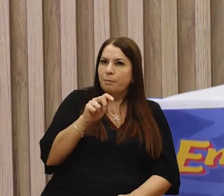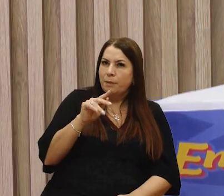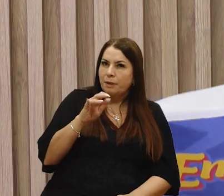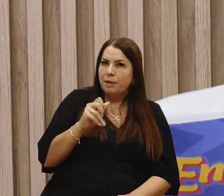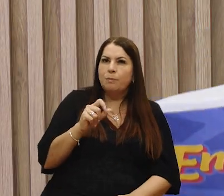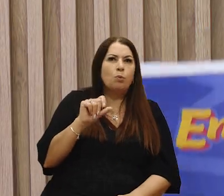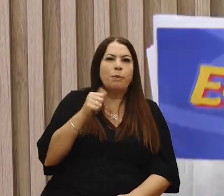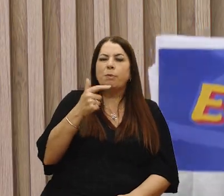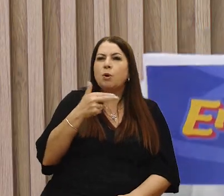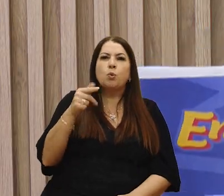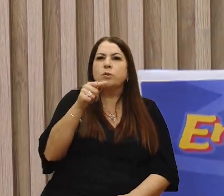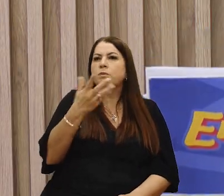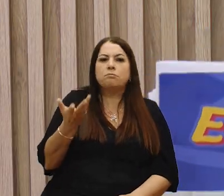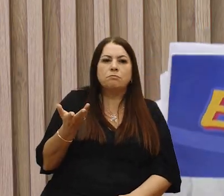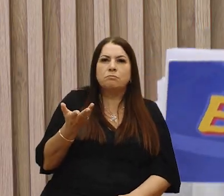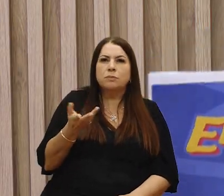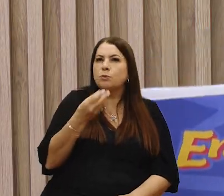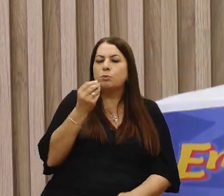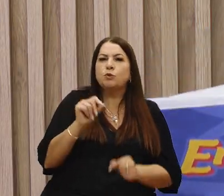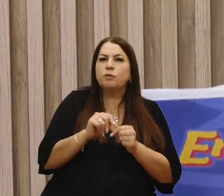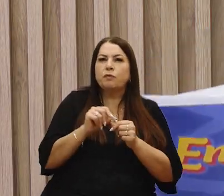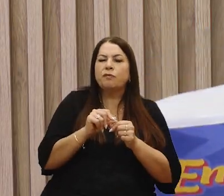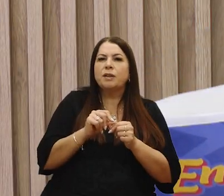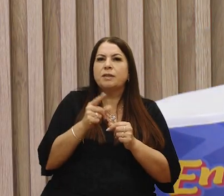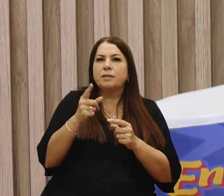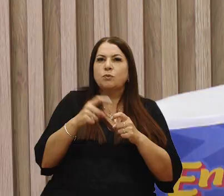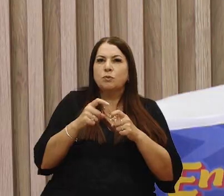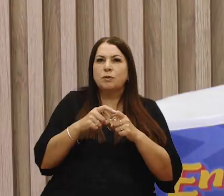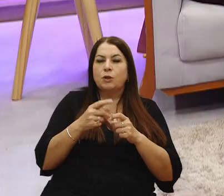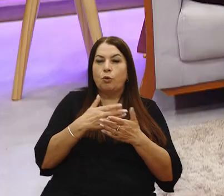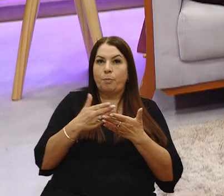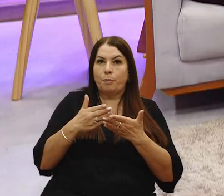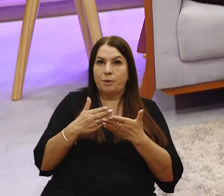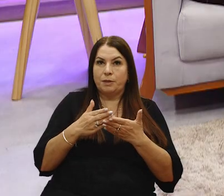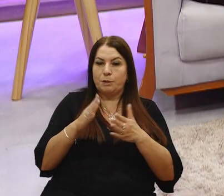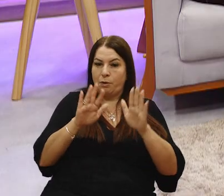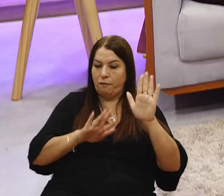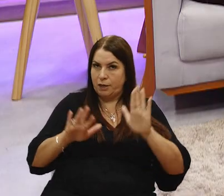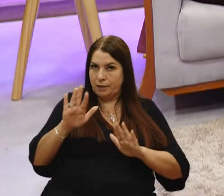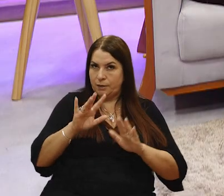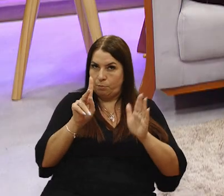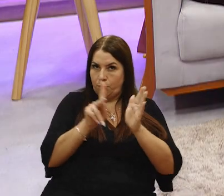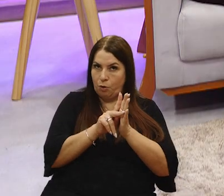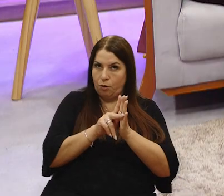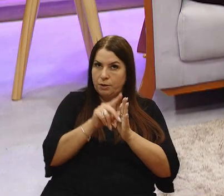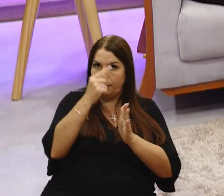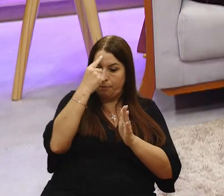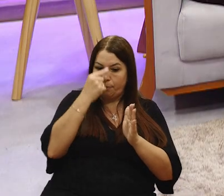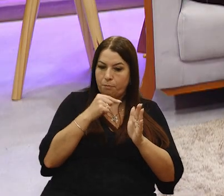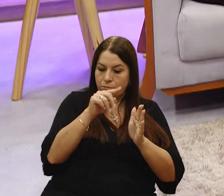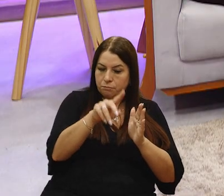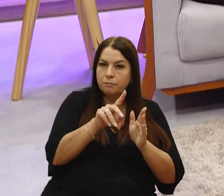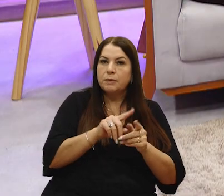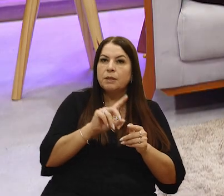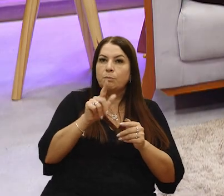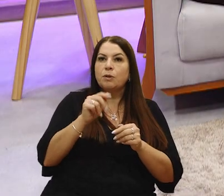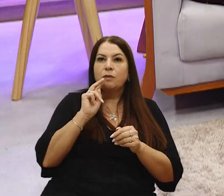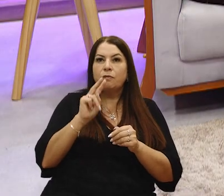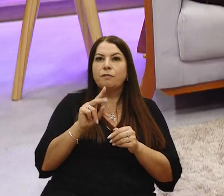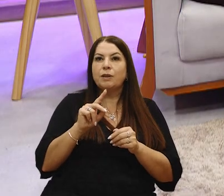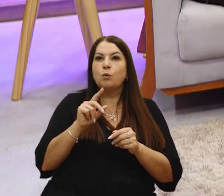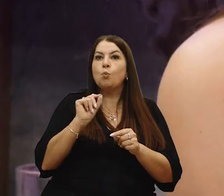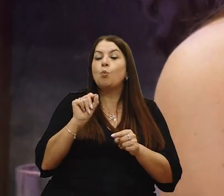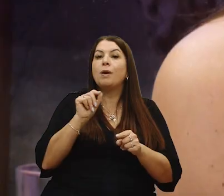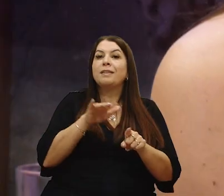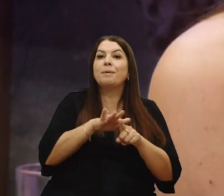que tem lipedema. Qual o primeiro passo contigo? Como que você faz em consultório? Então, a gente começa por uma avaliação bem específica, bem personalizada,